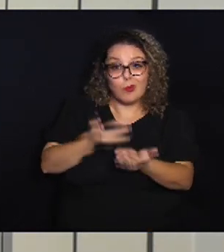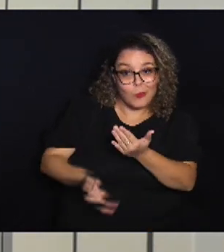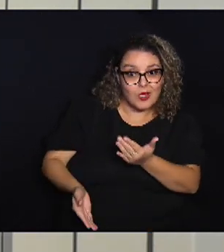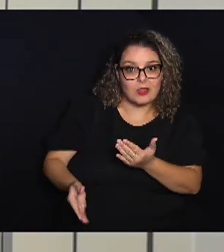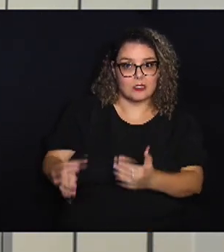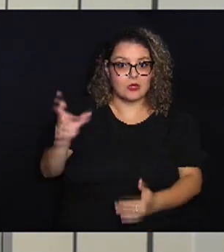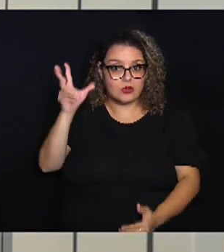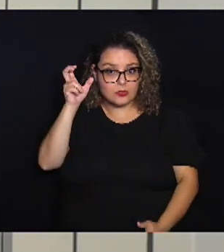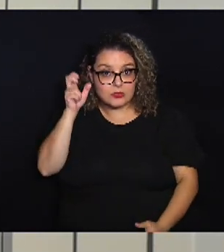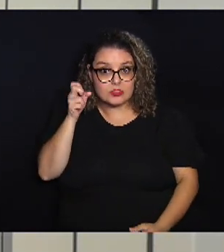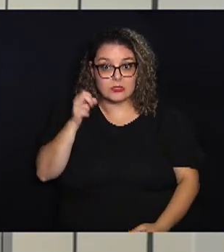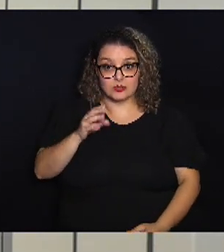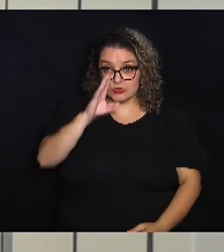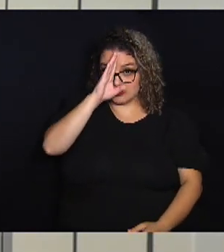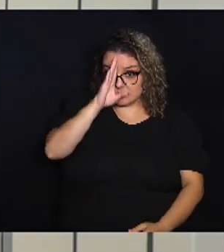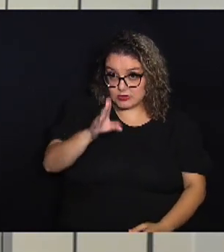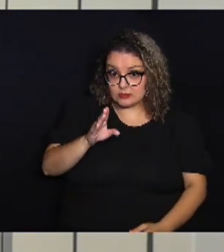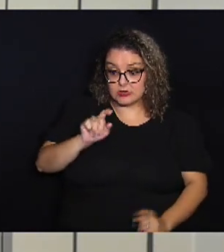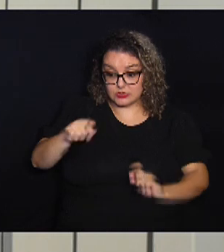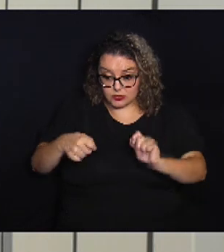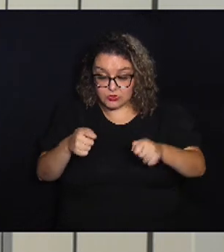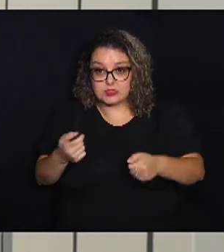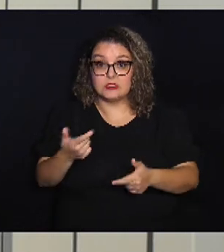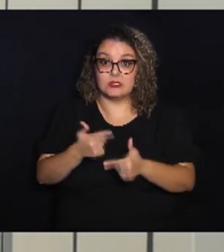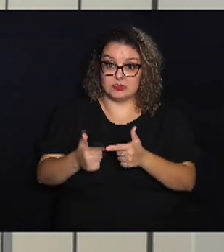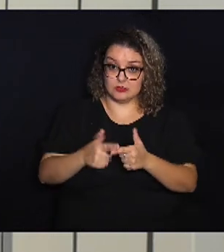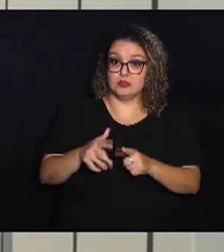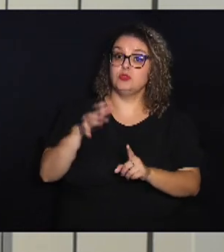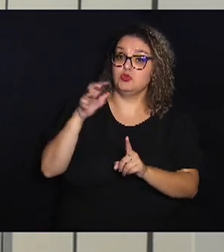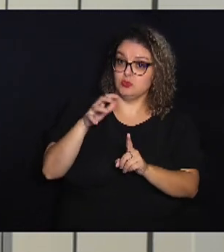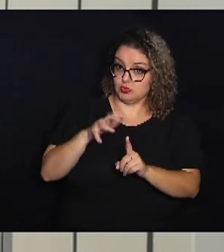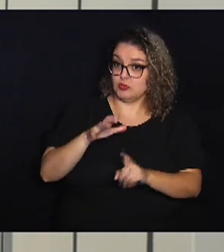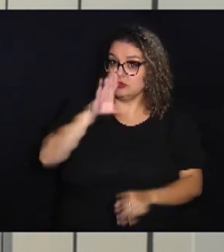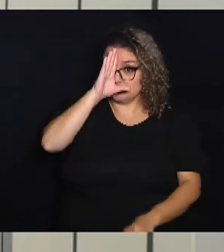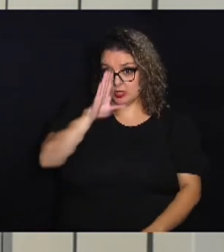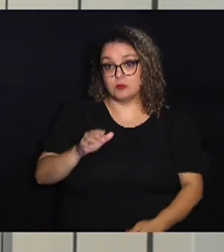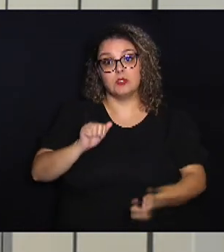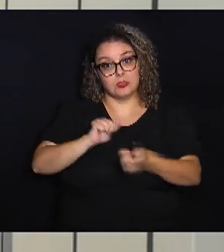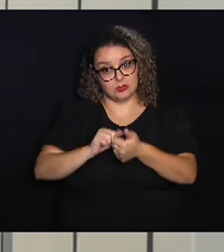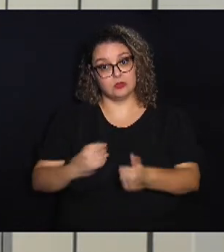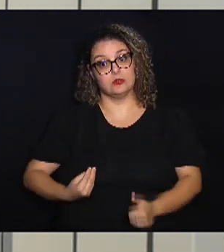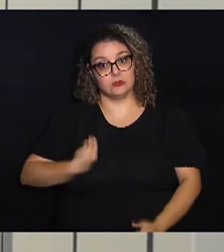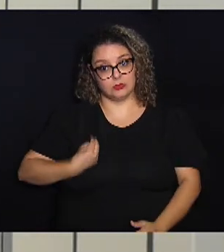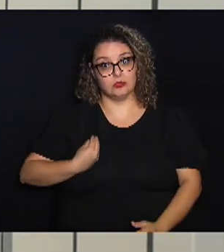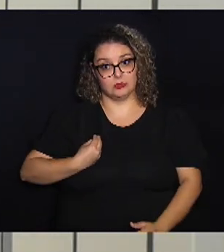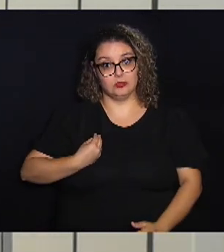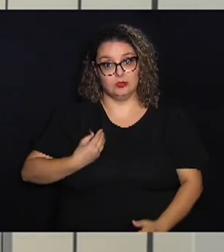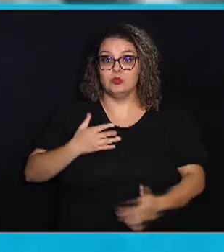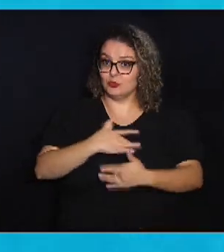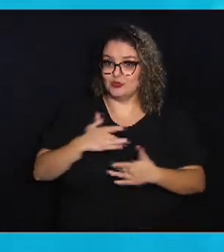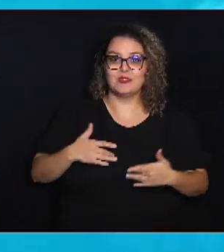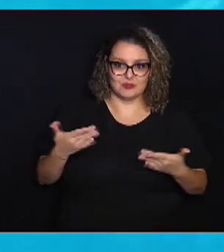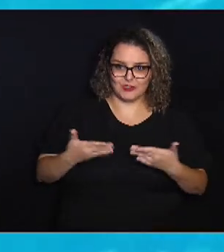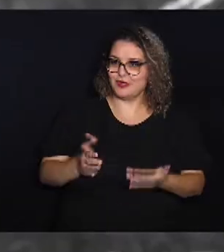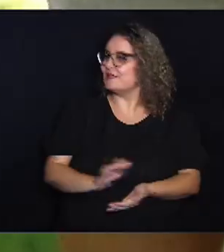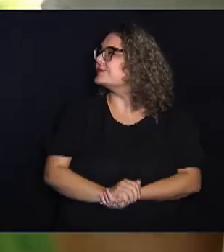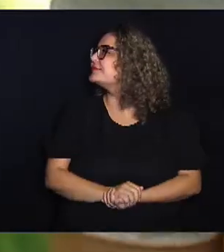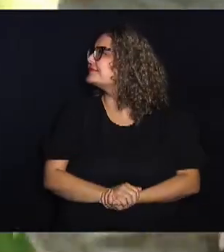identificar os principais sinais deste problema que interfere diretamente na qualidade de vida no Saúde Agora.